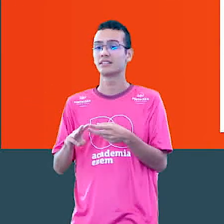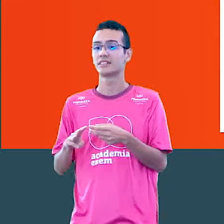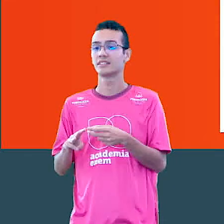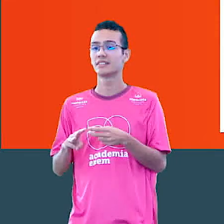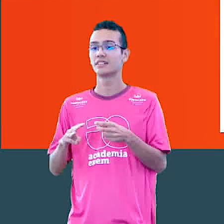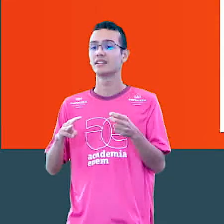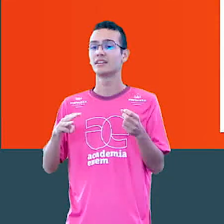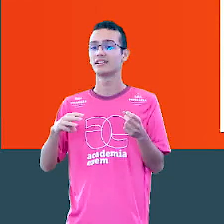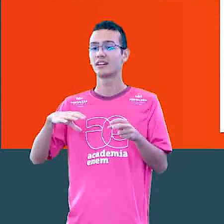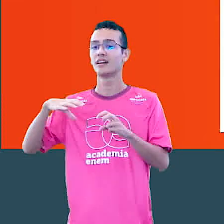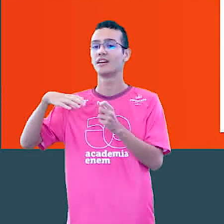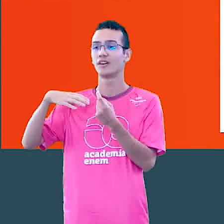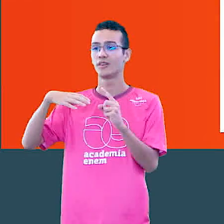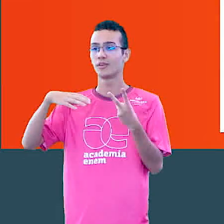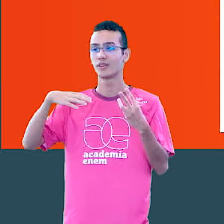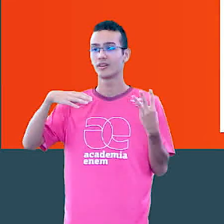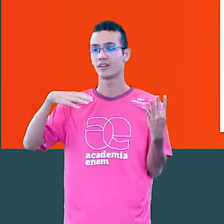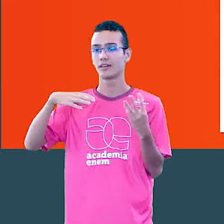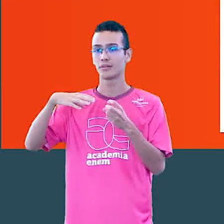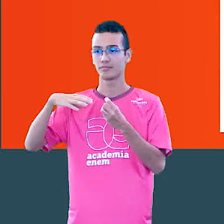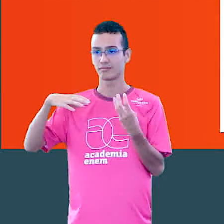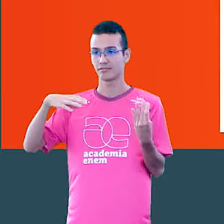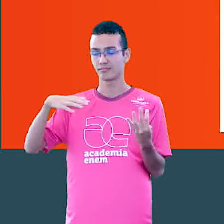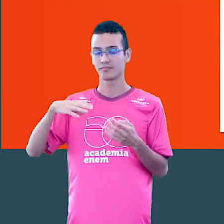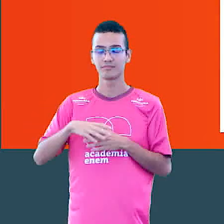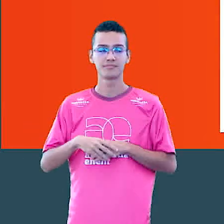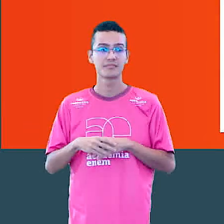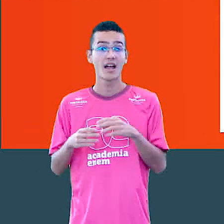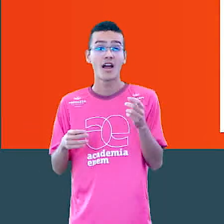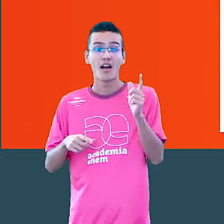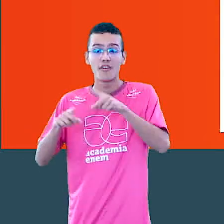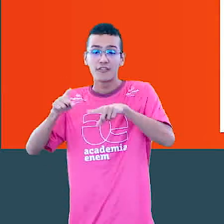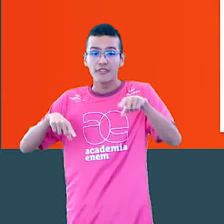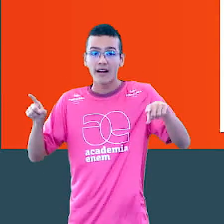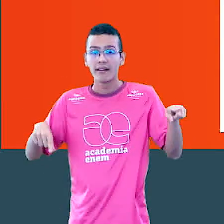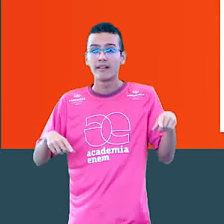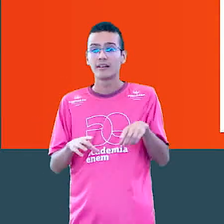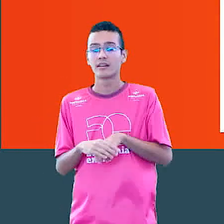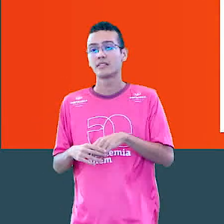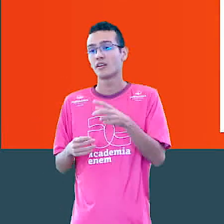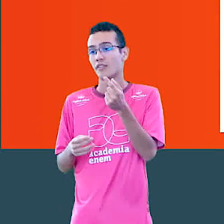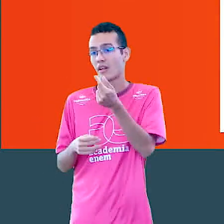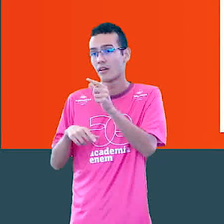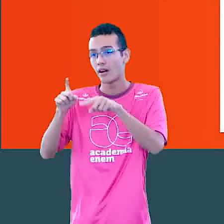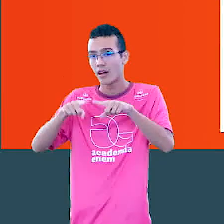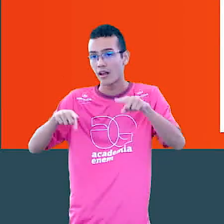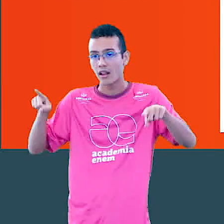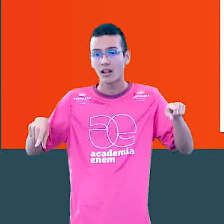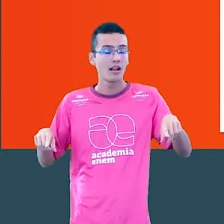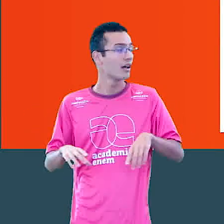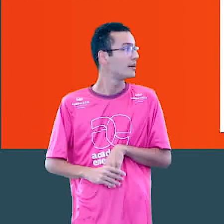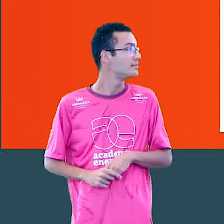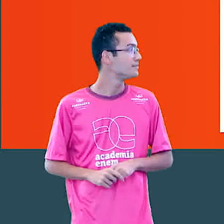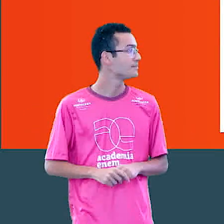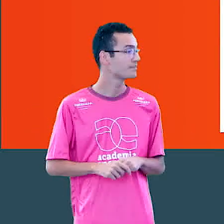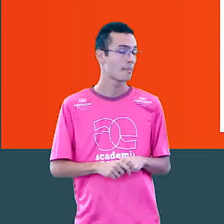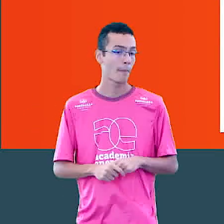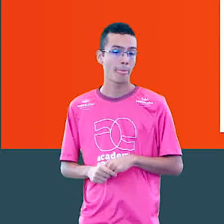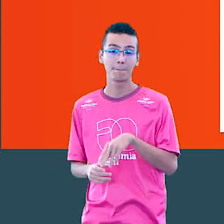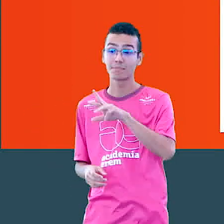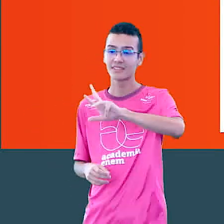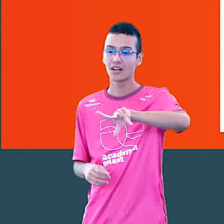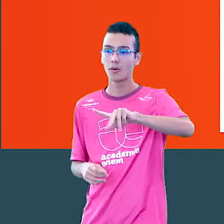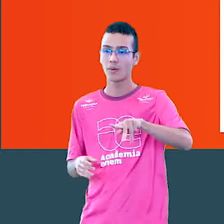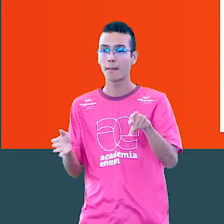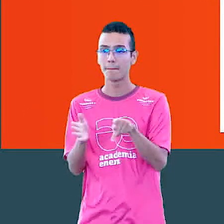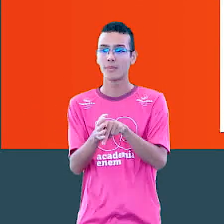vai variando de 1.400 a 700 e não é uma informação da UFC, não é uma bolsa da Federal, é do